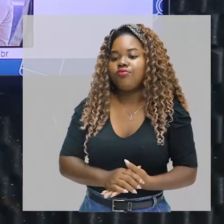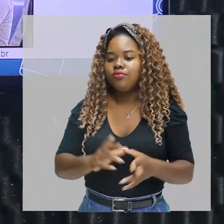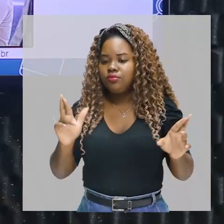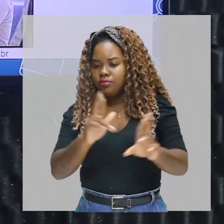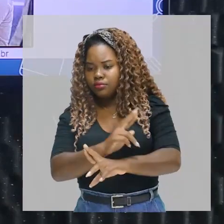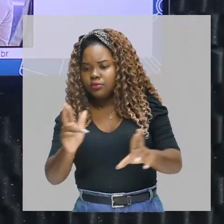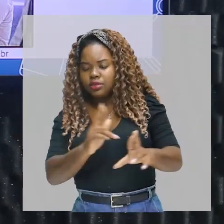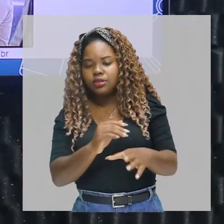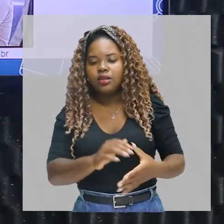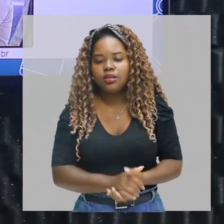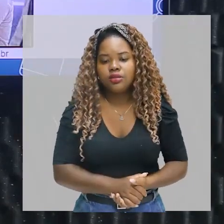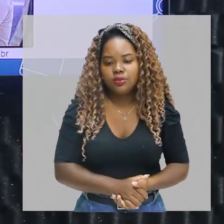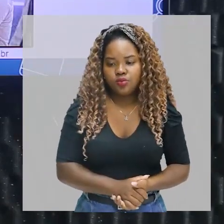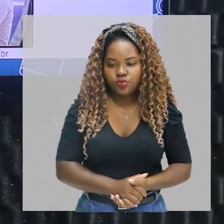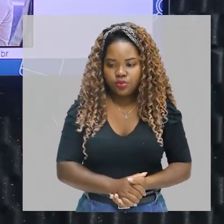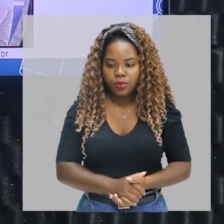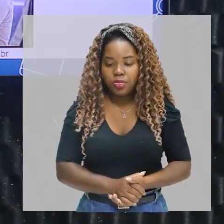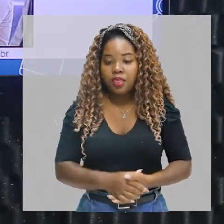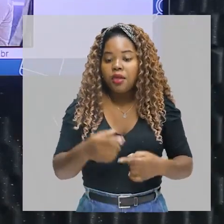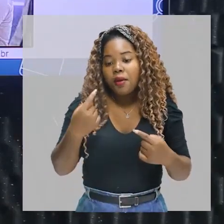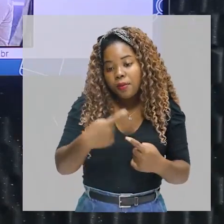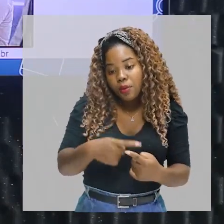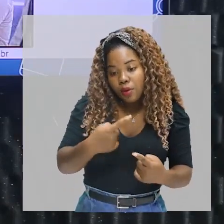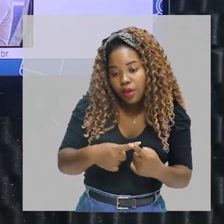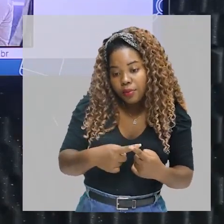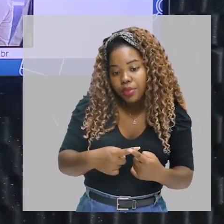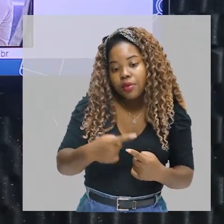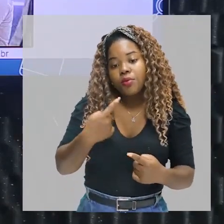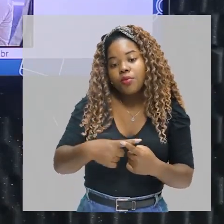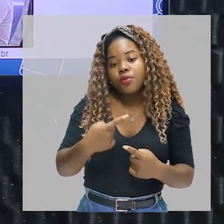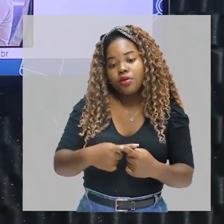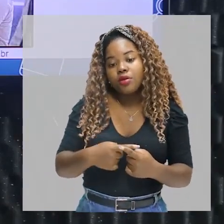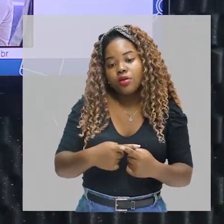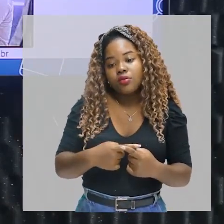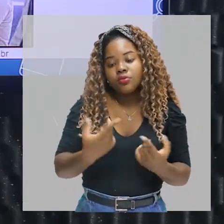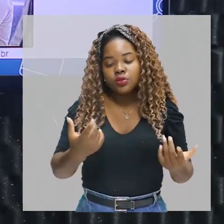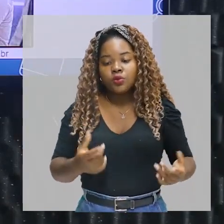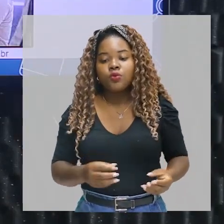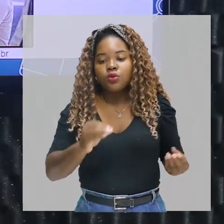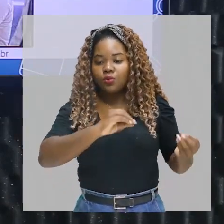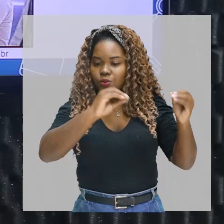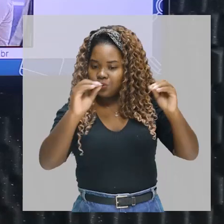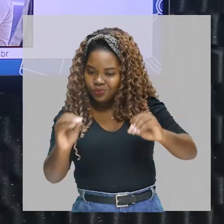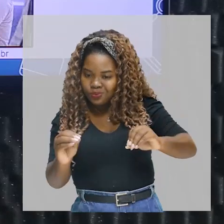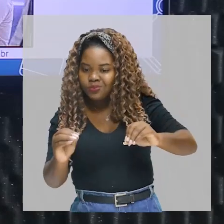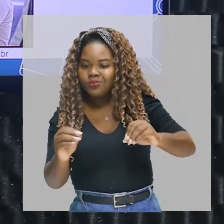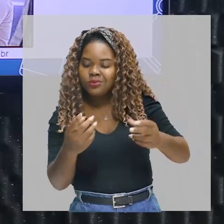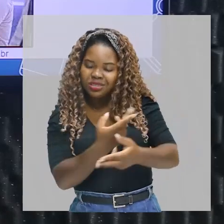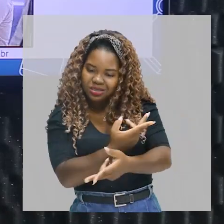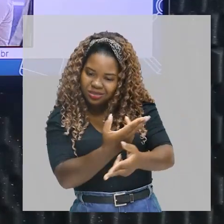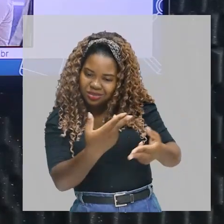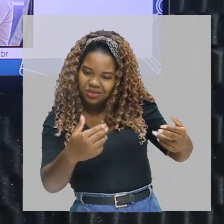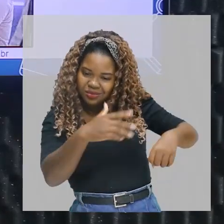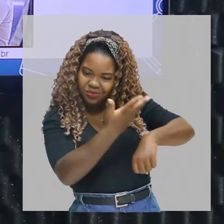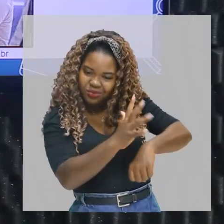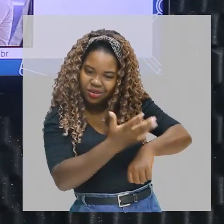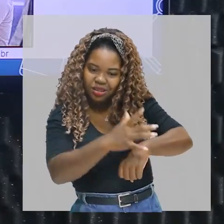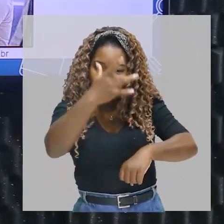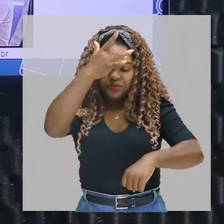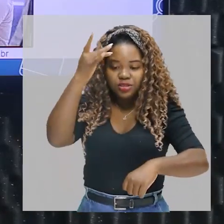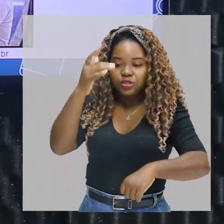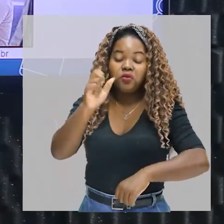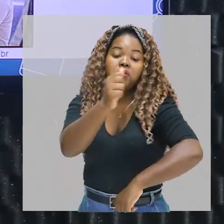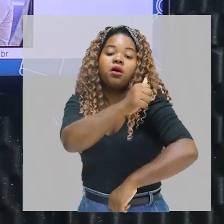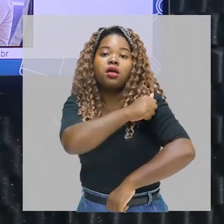amplo, muito grande, porque quando eu oferto essas várias práticas, é para que o indivíduo,